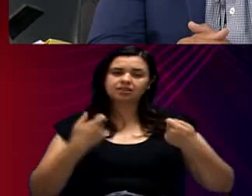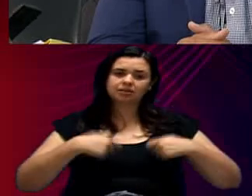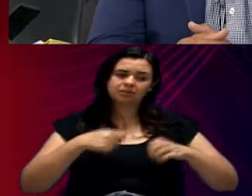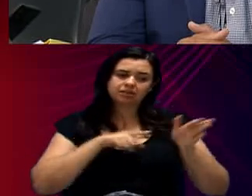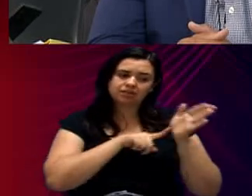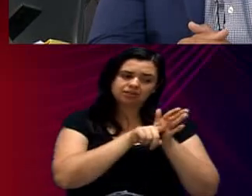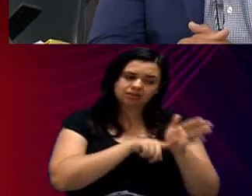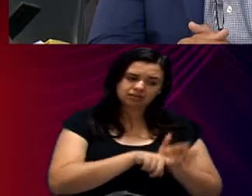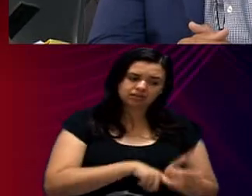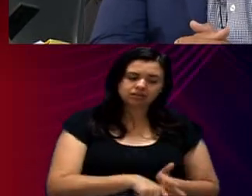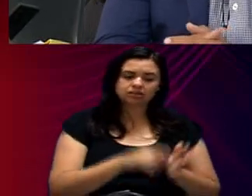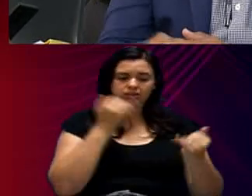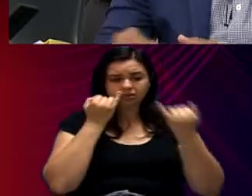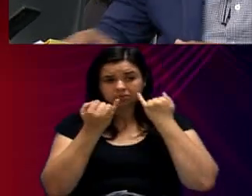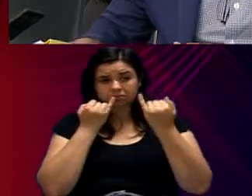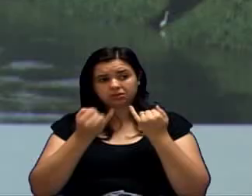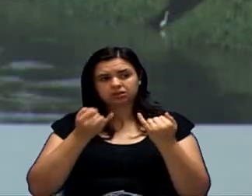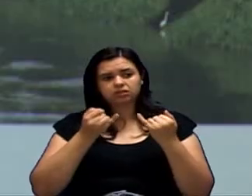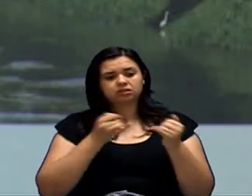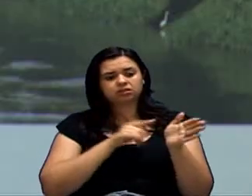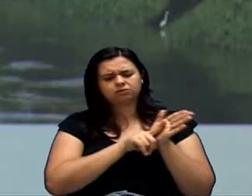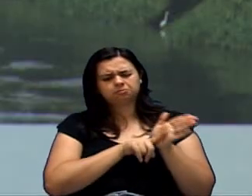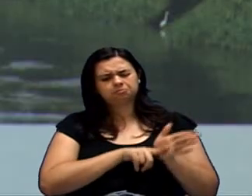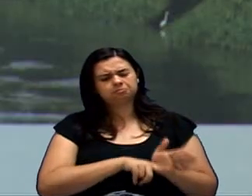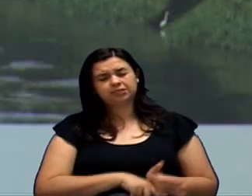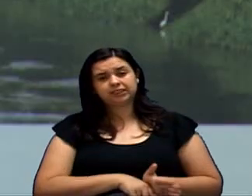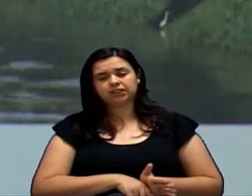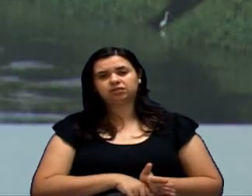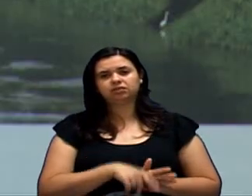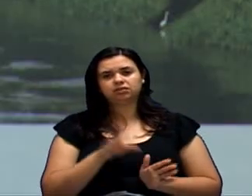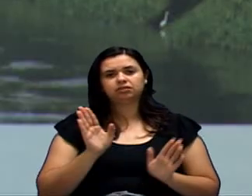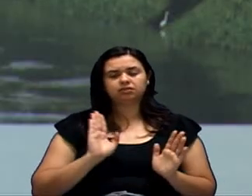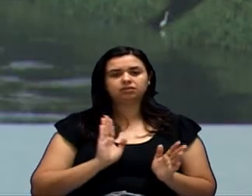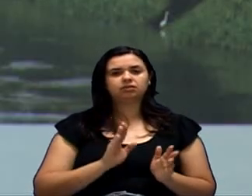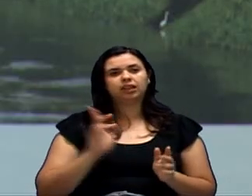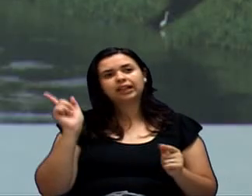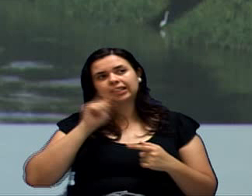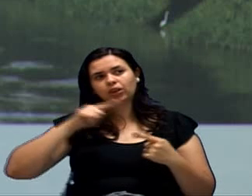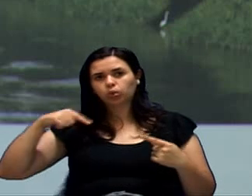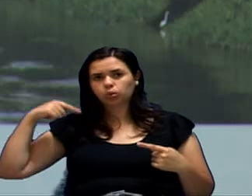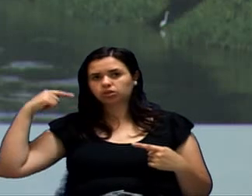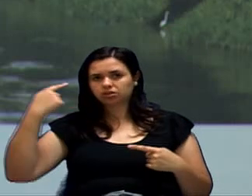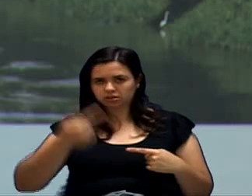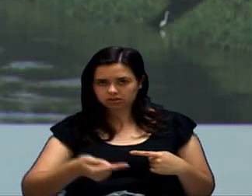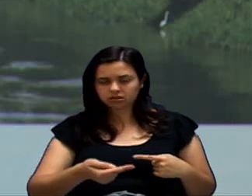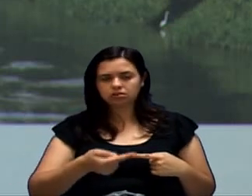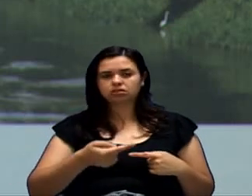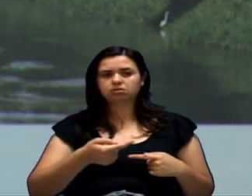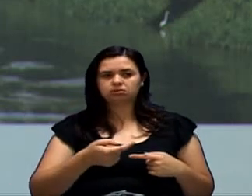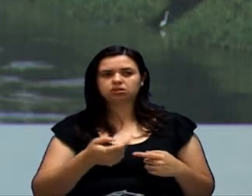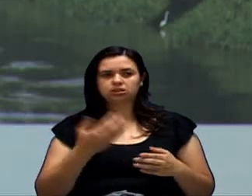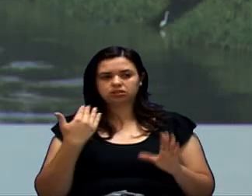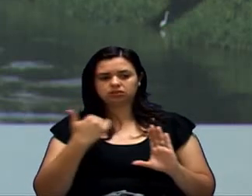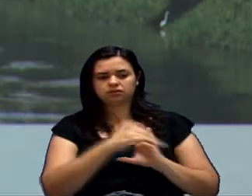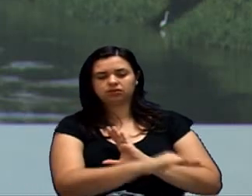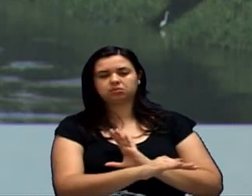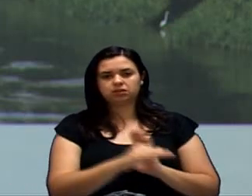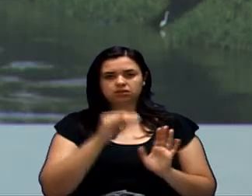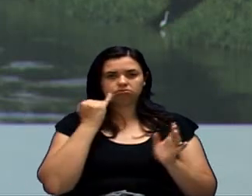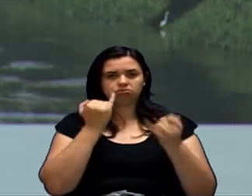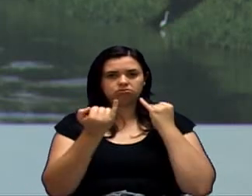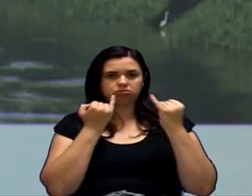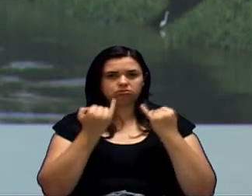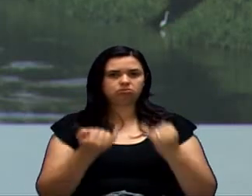de levantamento de dados e na próxima semana, pelo menos, vai mandar uma pré-informação para nós, porque terá que,